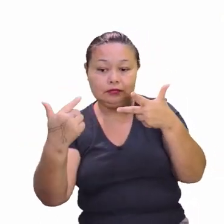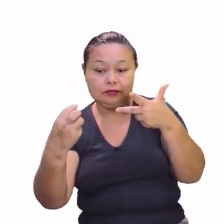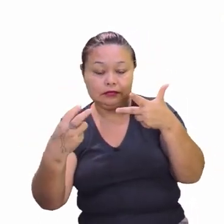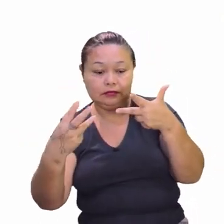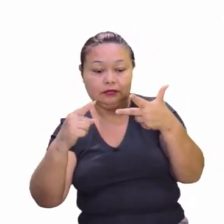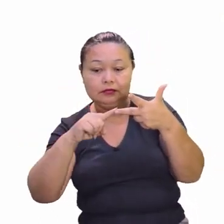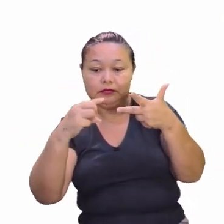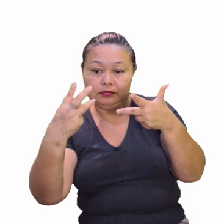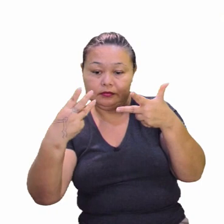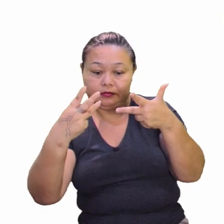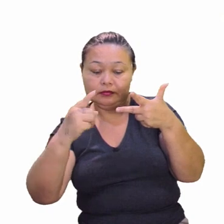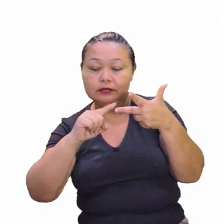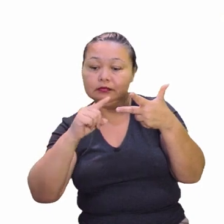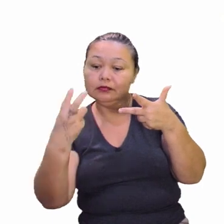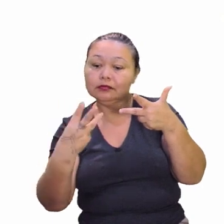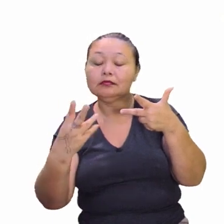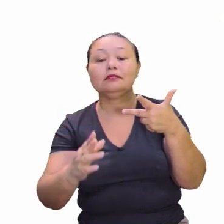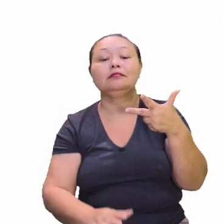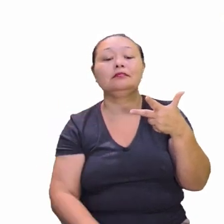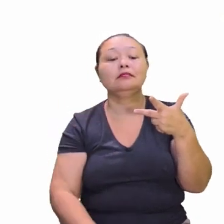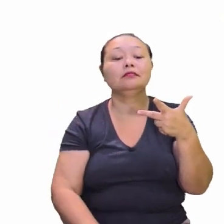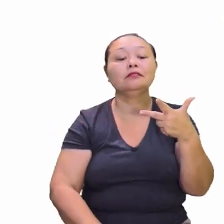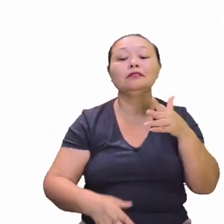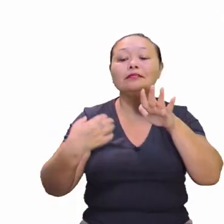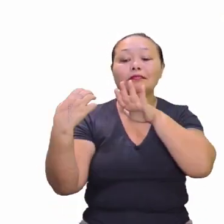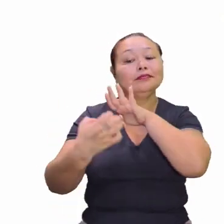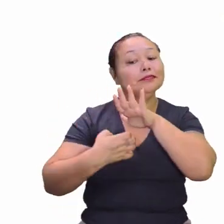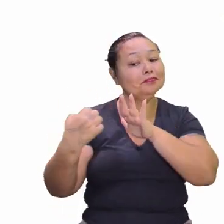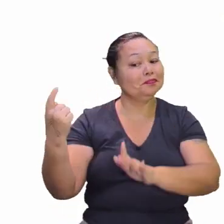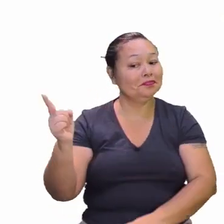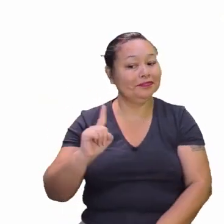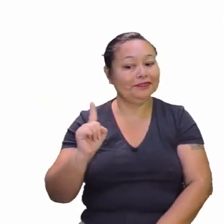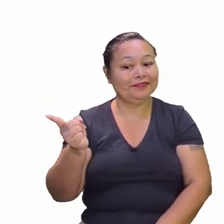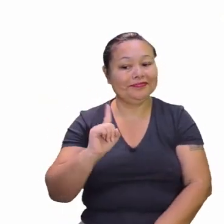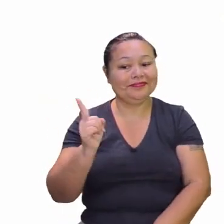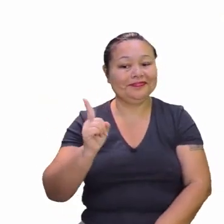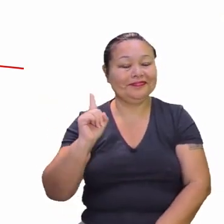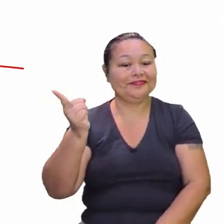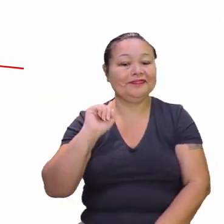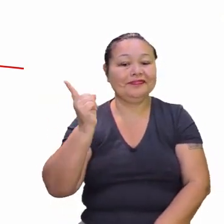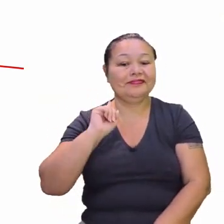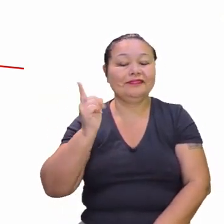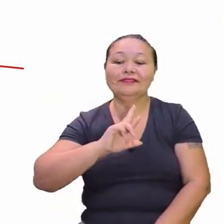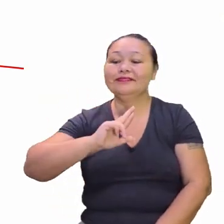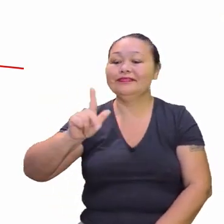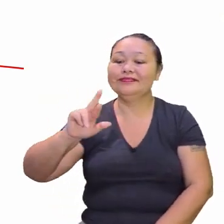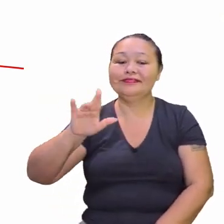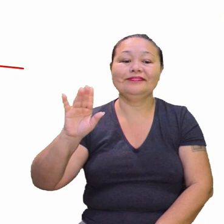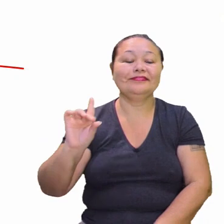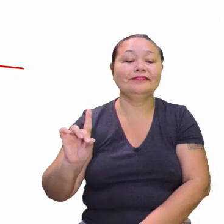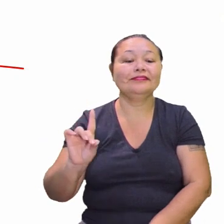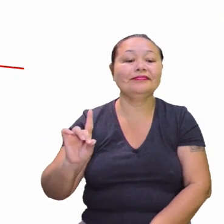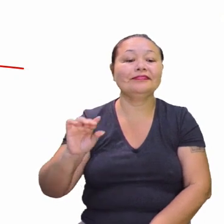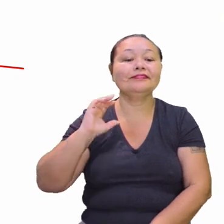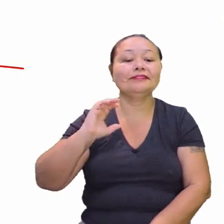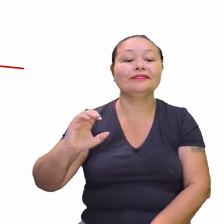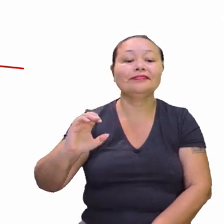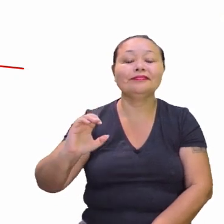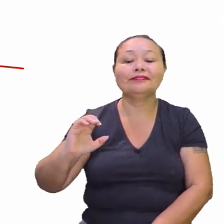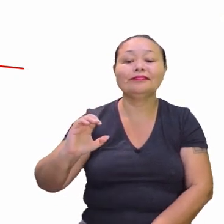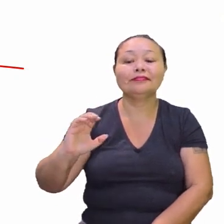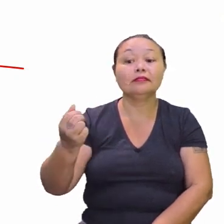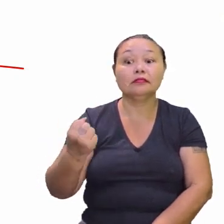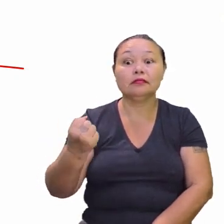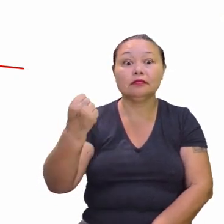Muito bem. Estamos falando de setor terciário. Então, essa indústria, não. Ok? Então, não é a letra D. E a C, que